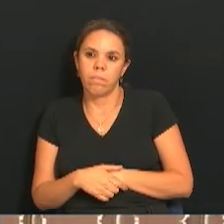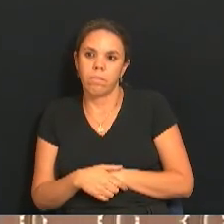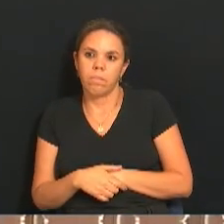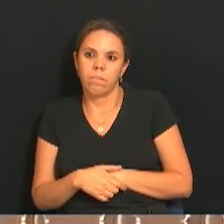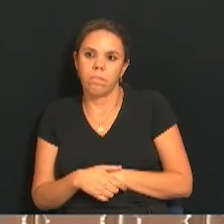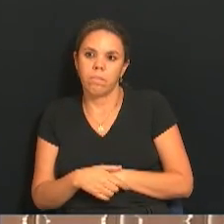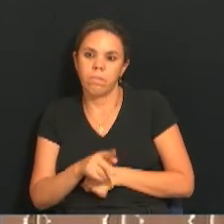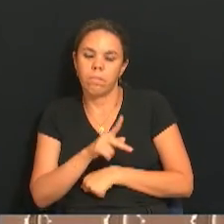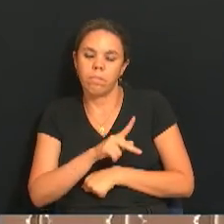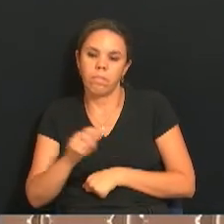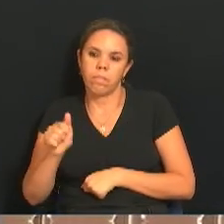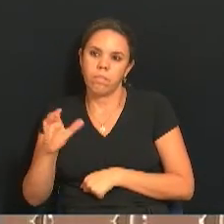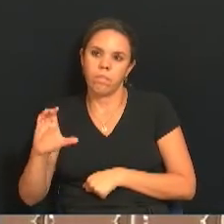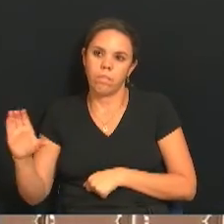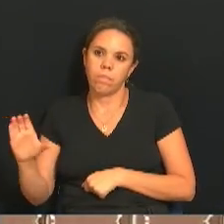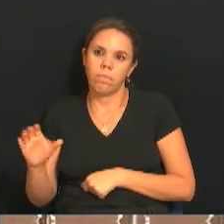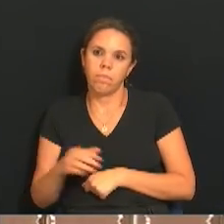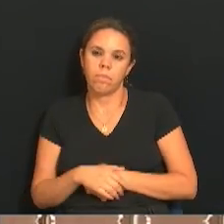presidente da SIC, mas também